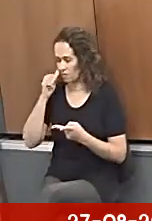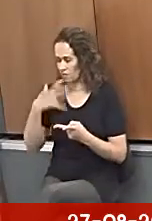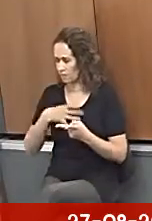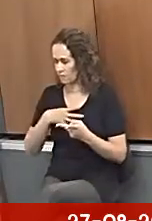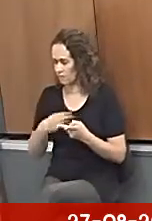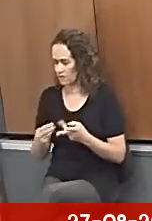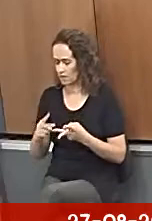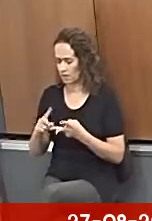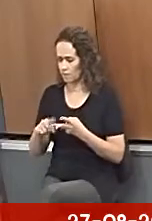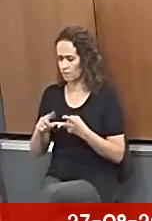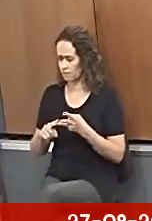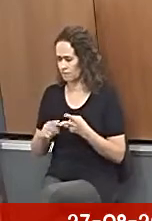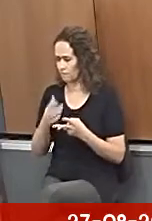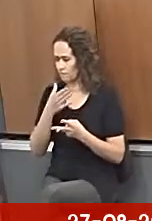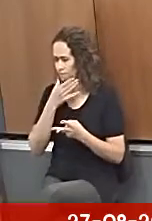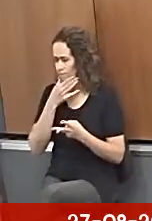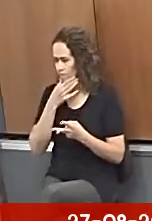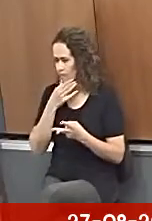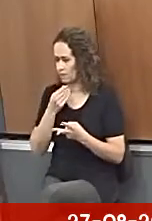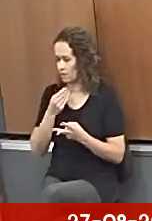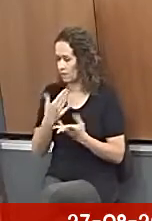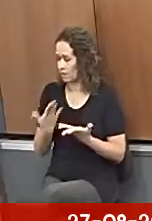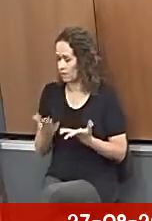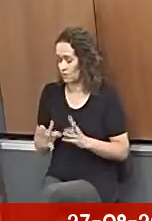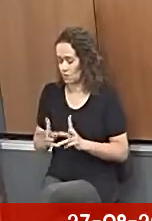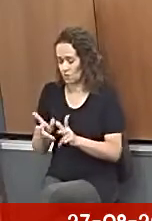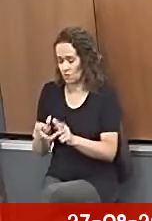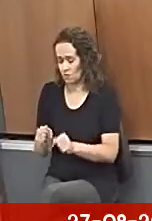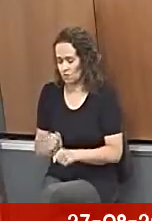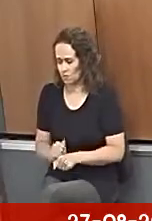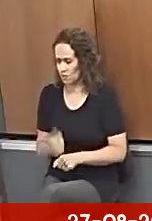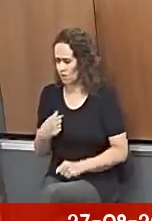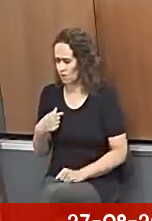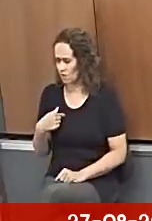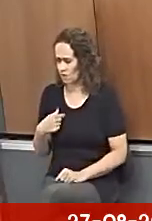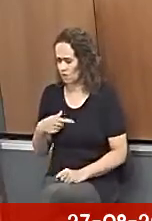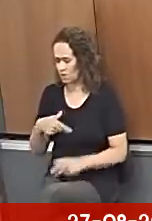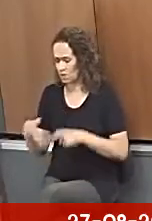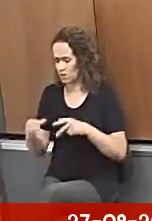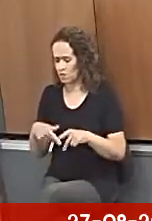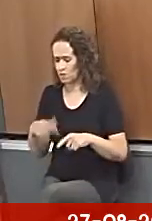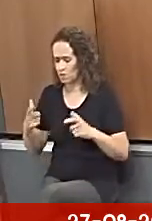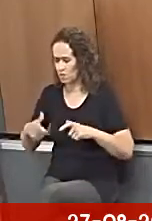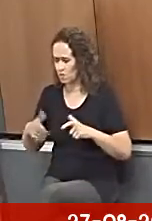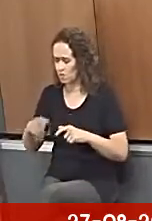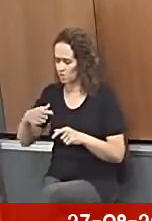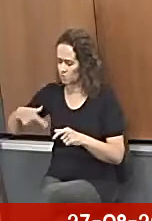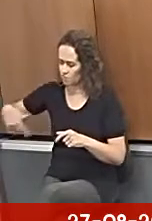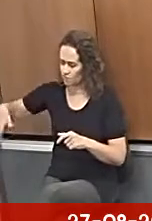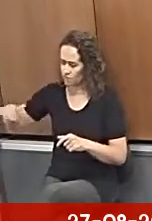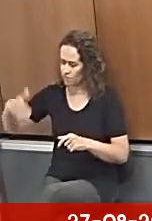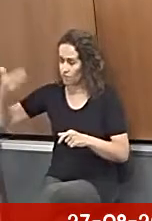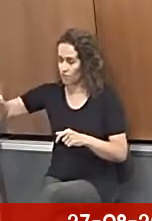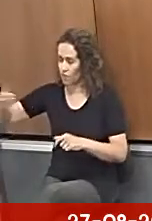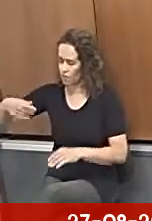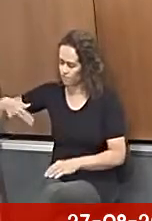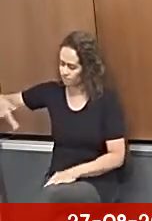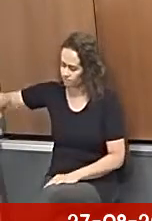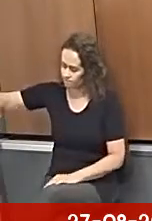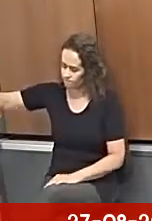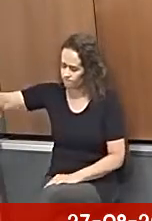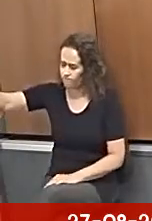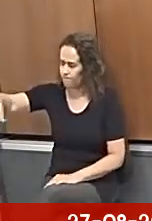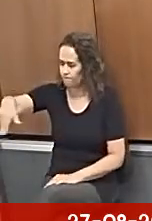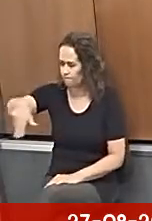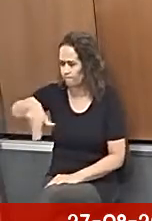caminho mais perto que eu achei que era por fora do estádio era nem na esplanada o que inviabilizaria até o uso